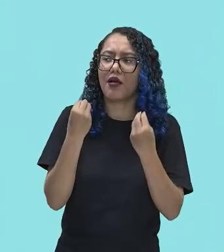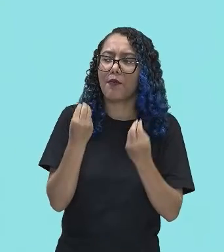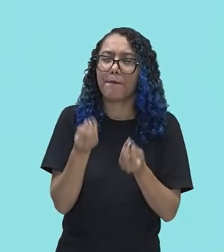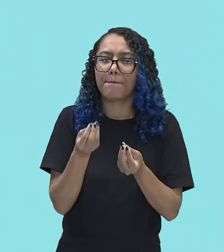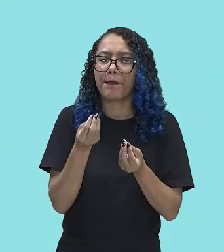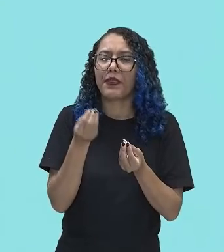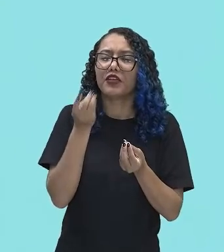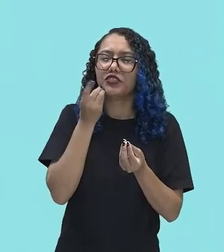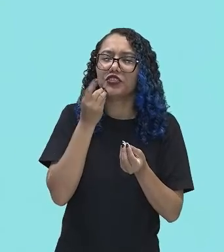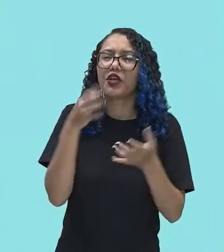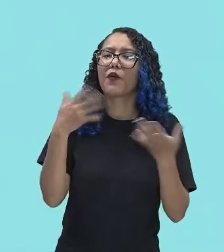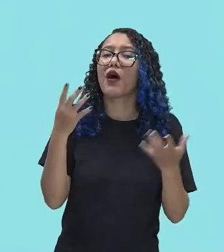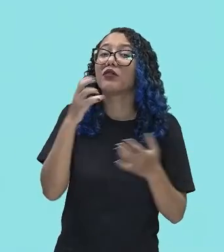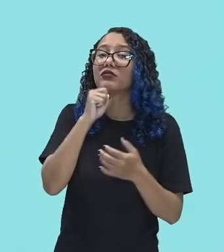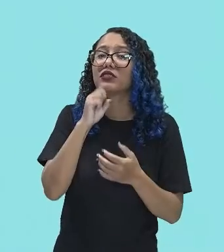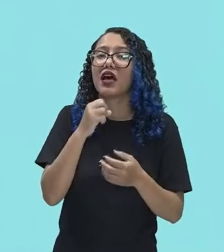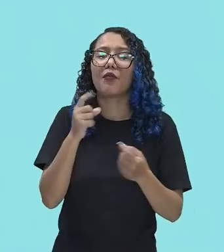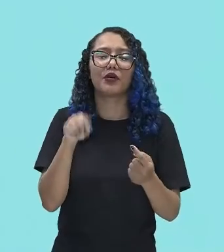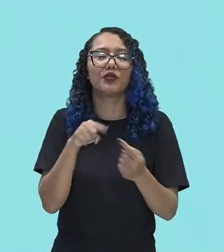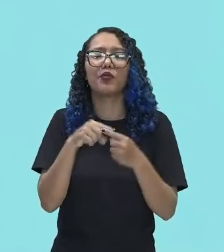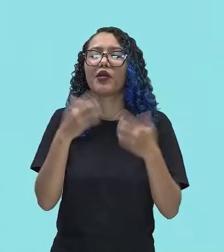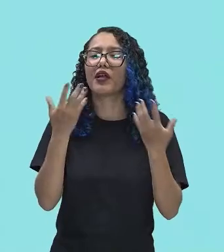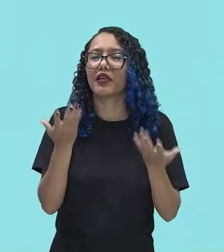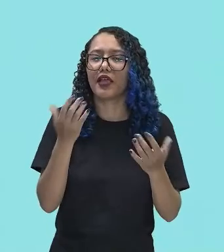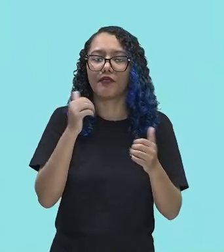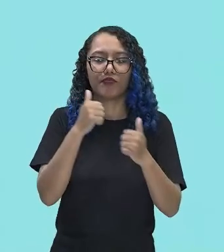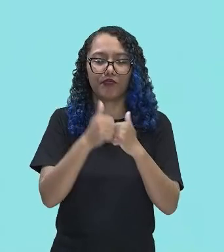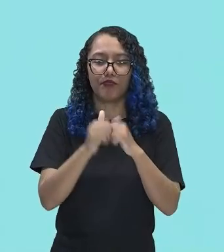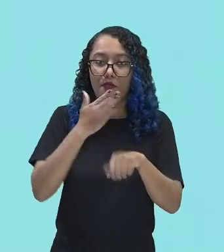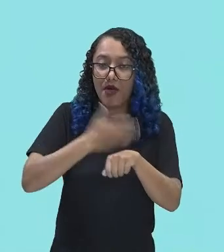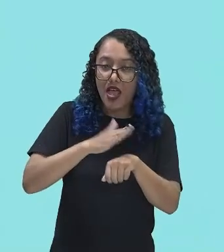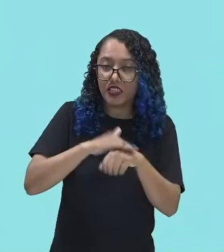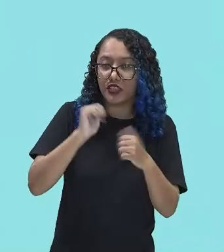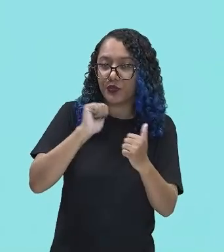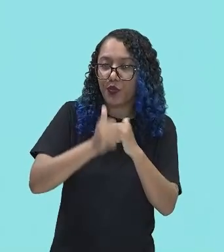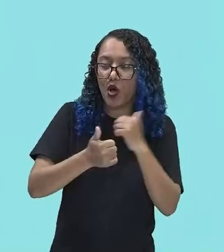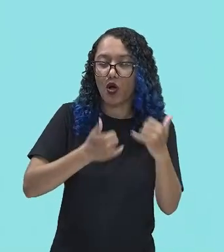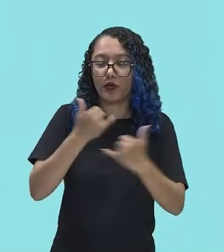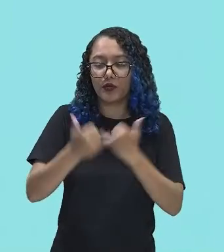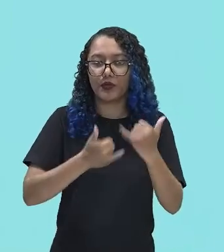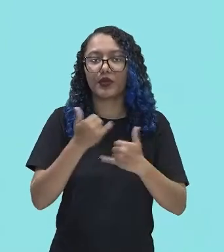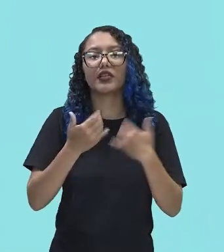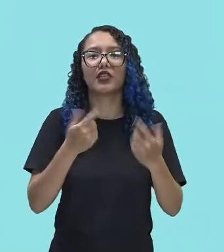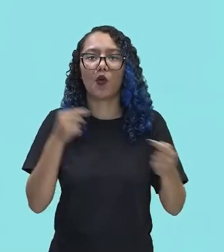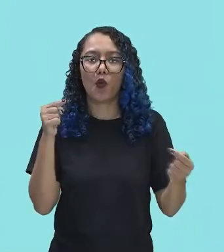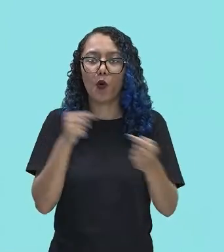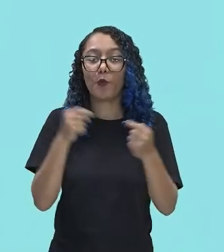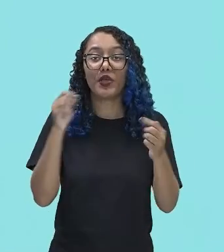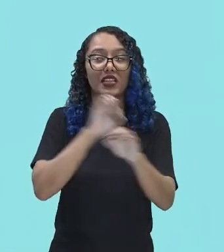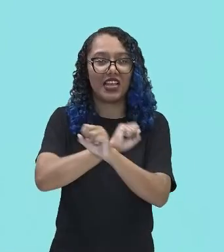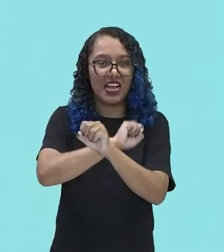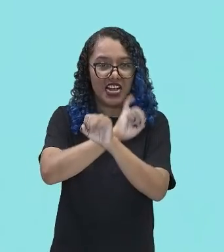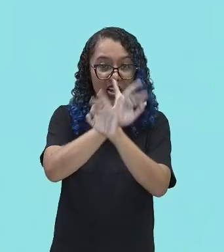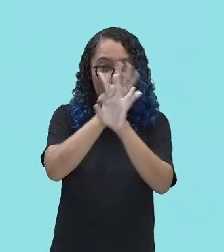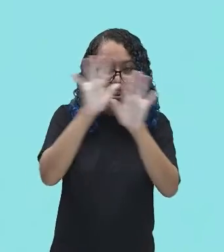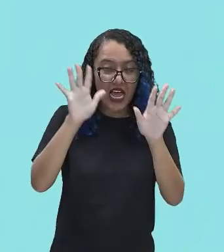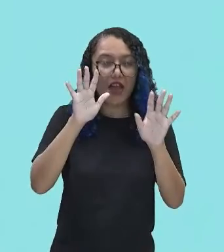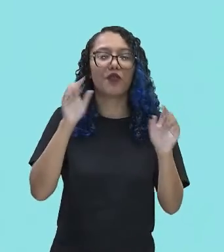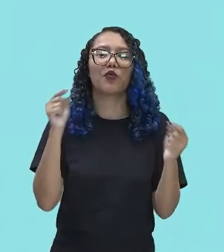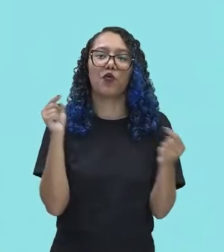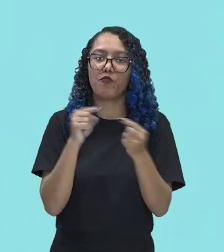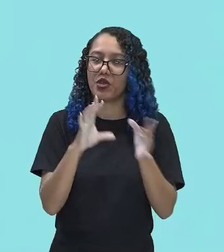práticas recreativas. Então, está bem claro e objetiva. Está suprindo a necessidade da